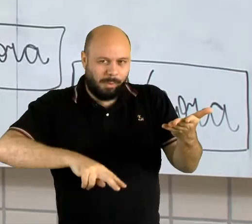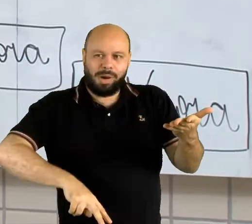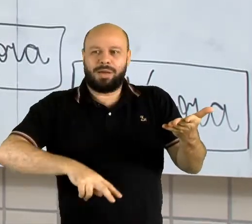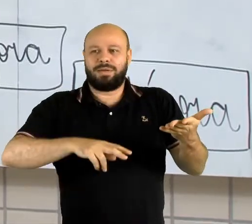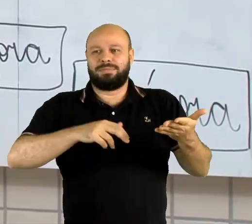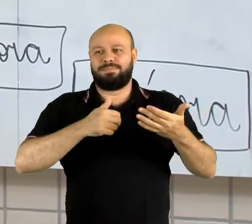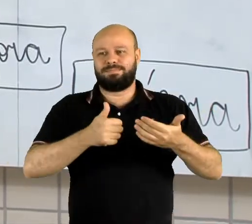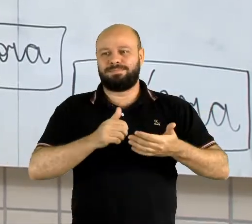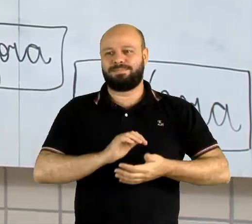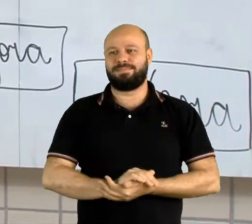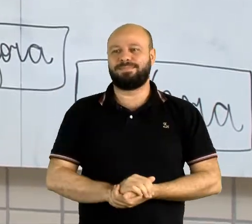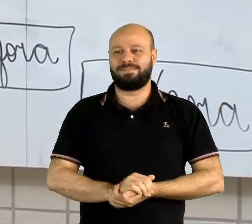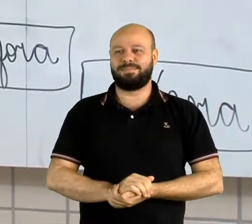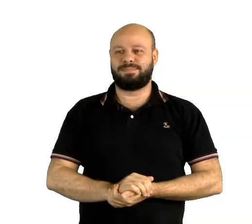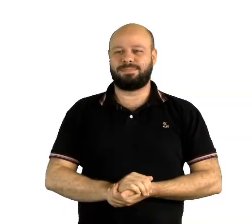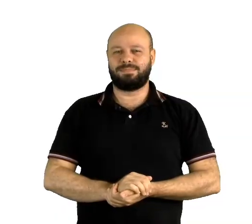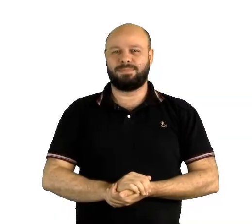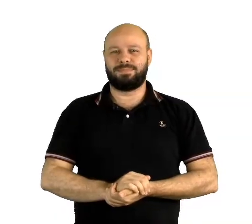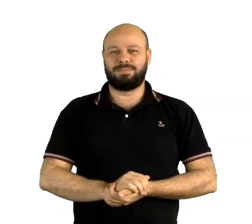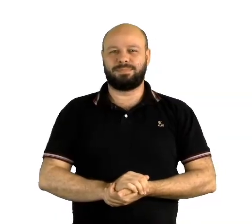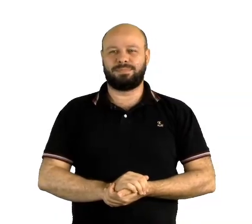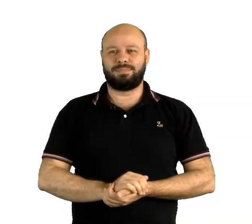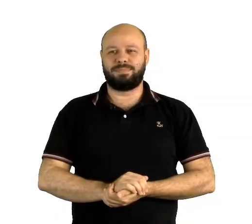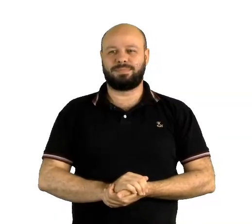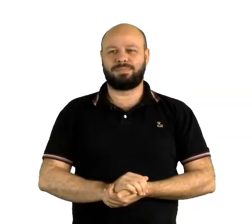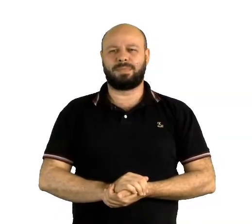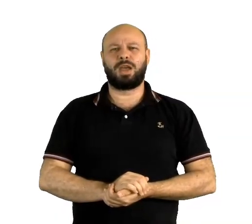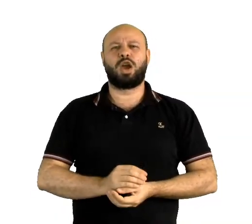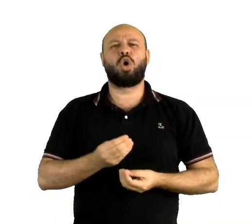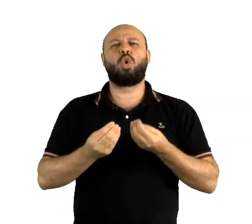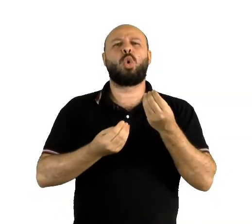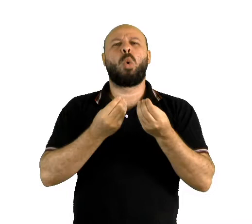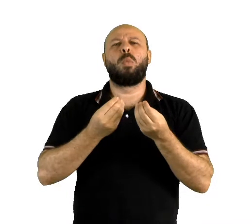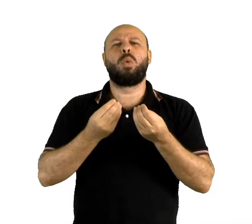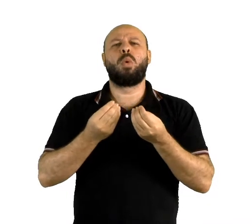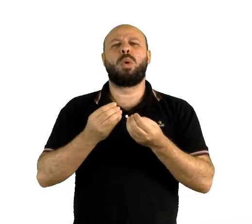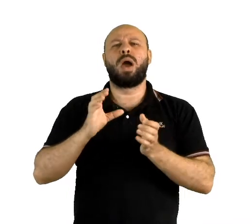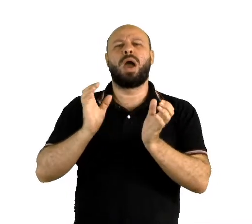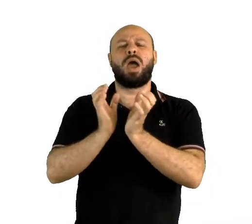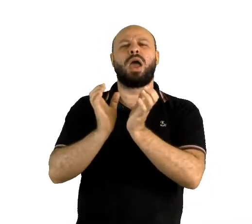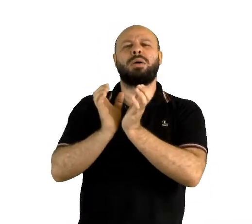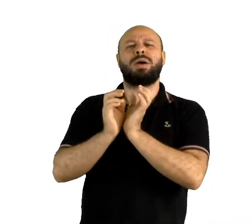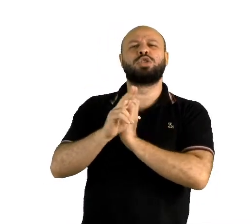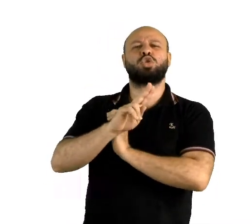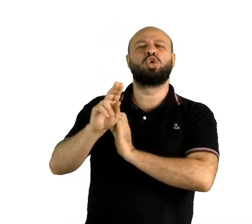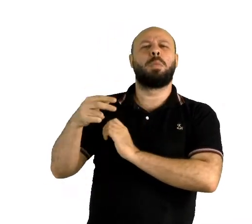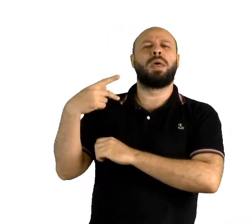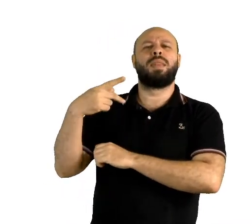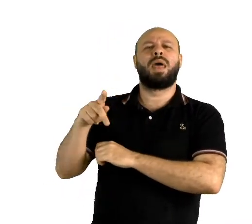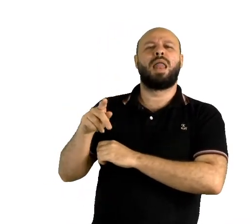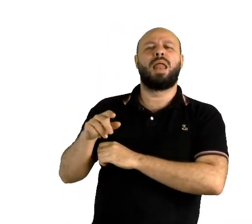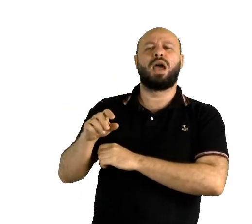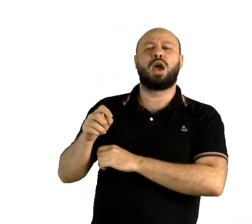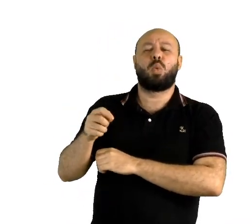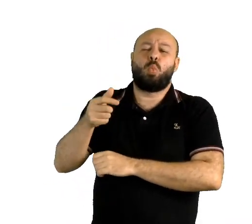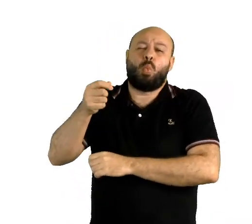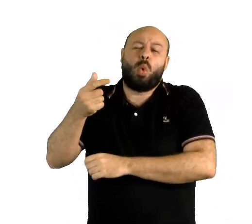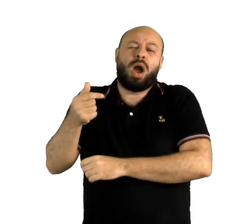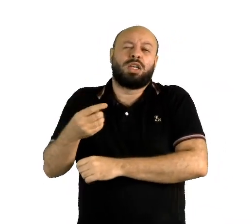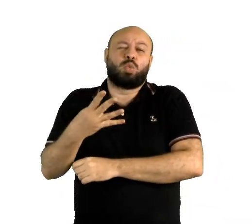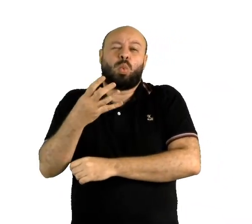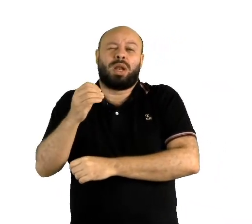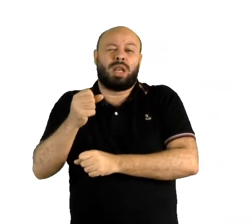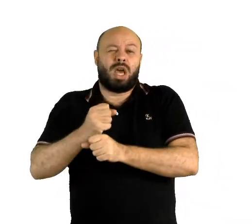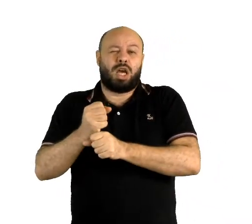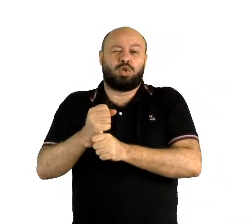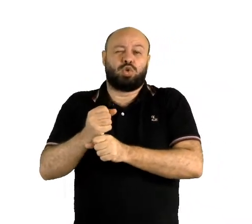reportagem, tá bom? Como se chama a espécie de libélula que foi ameaçada durante 40